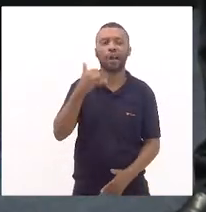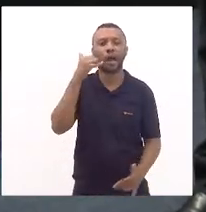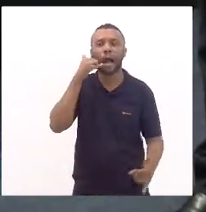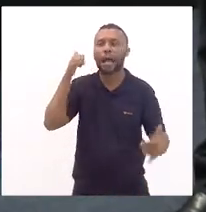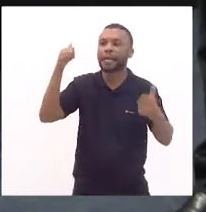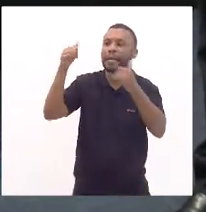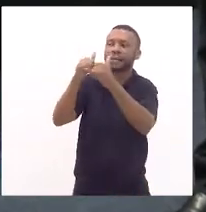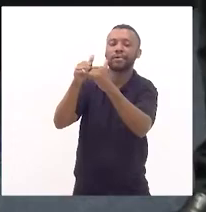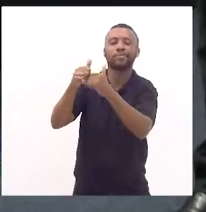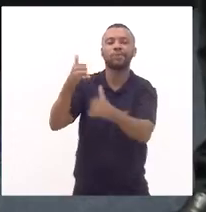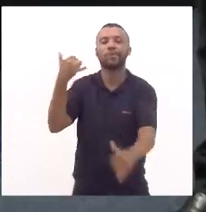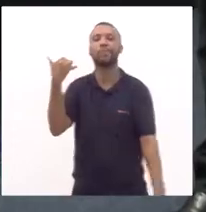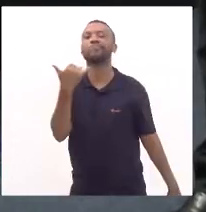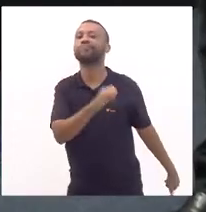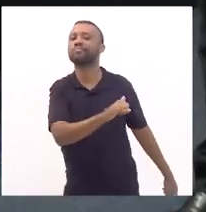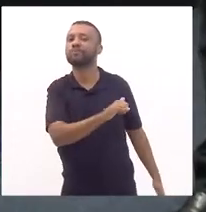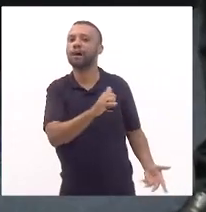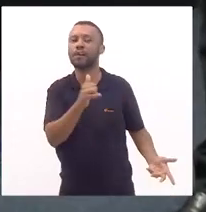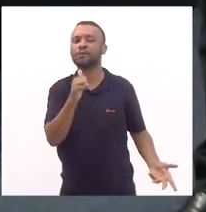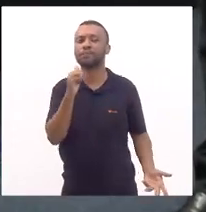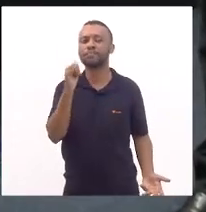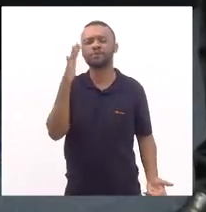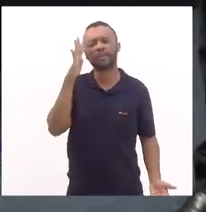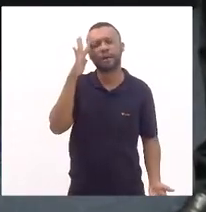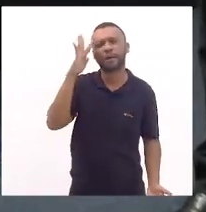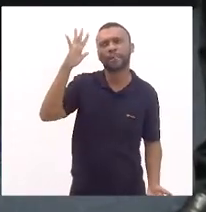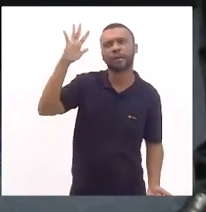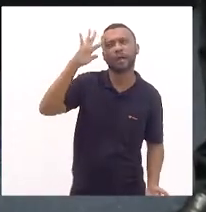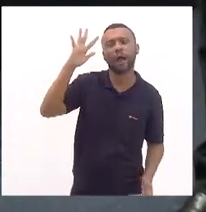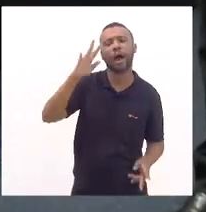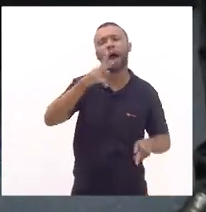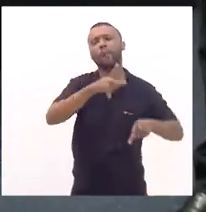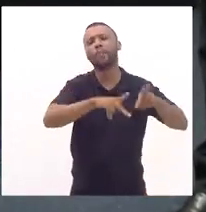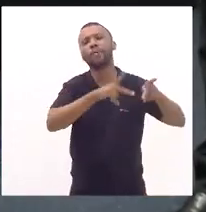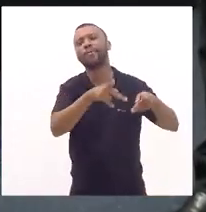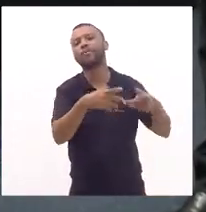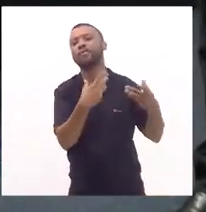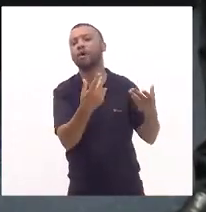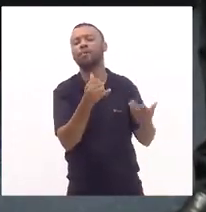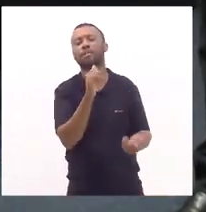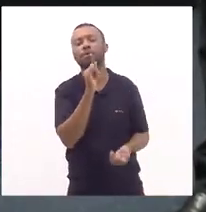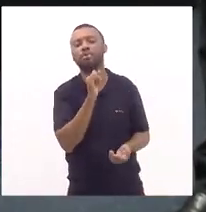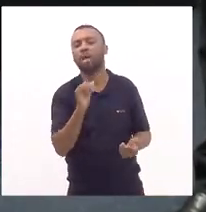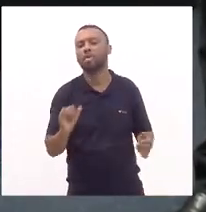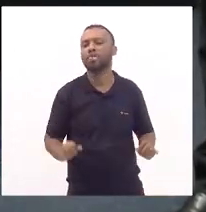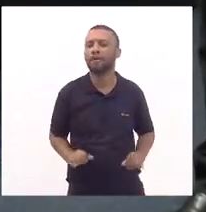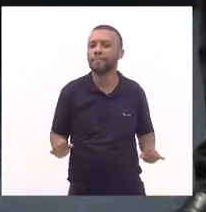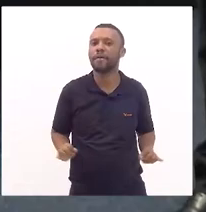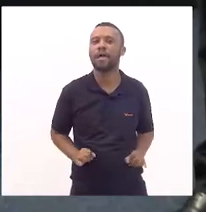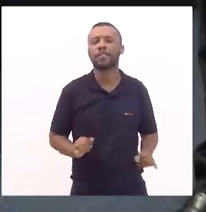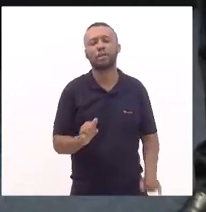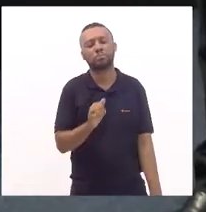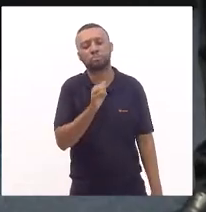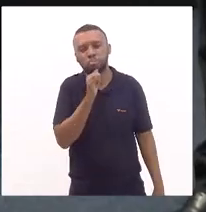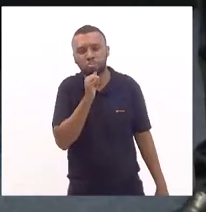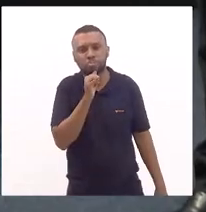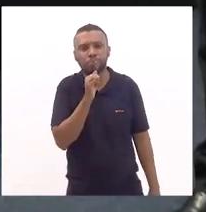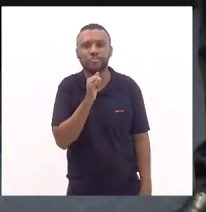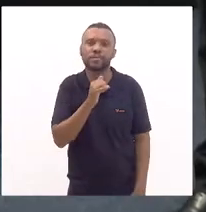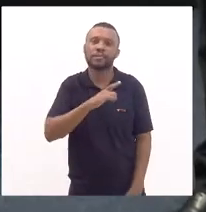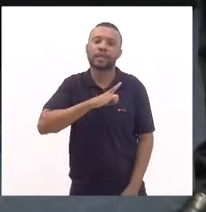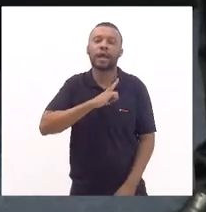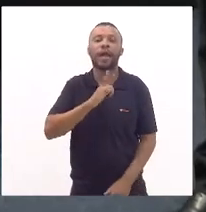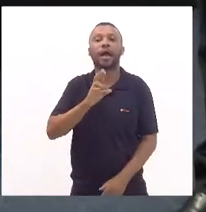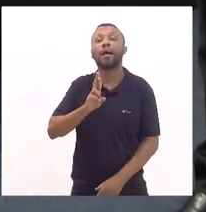ligação de um deputado. Eu fico imaginando a população como fica. É muito triste, senhor presidente, ter à